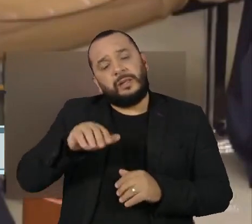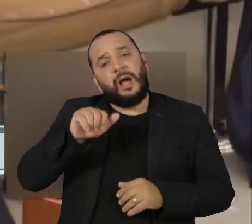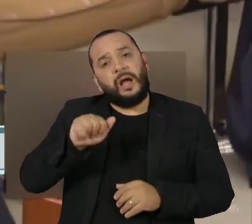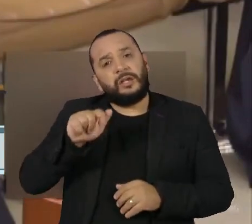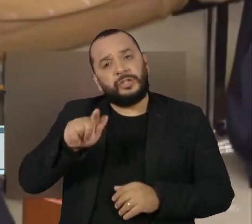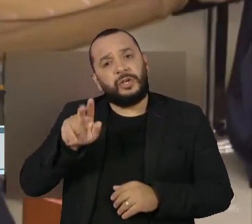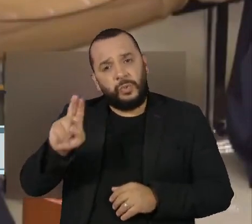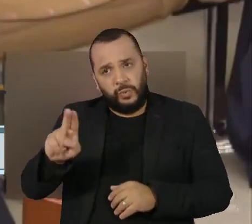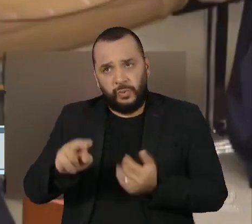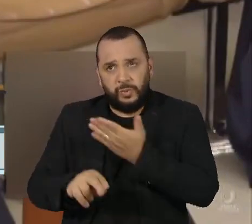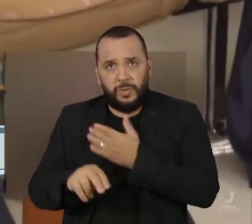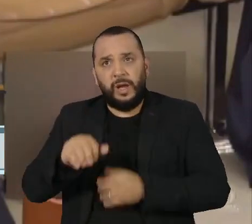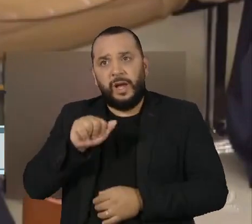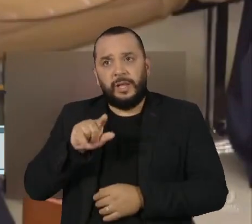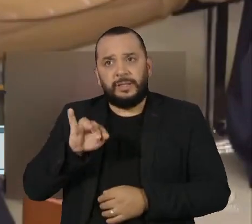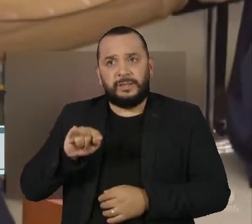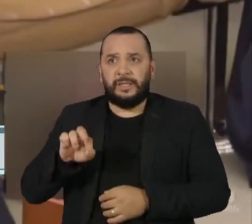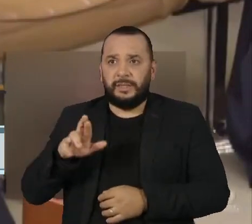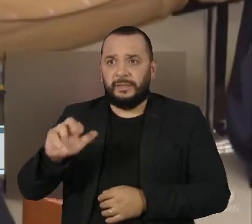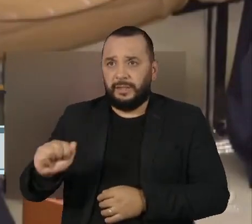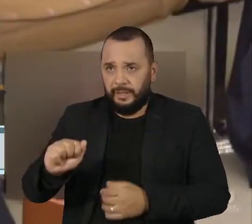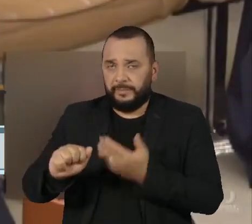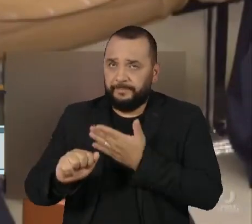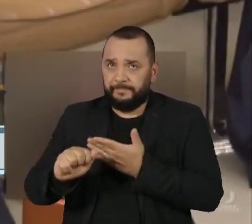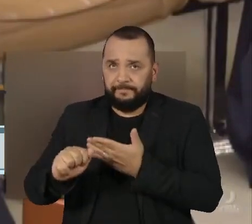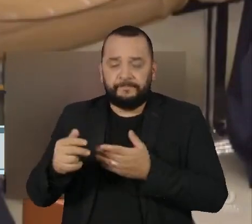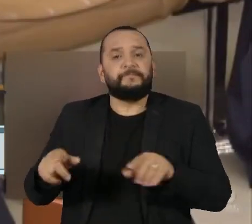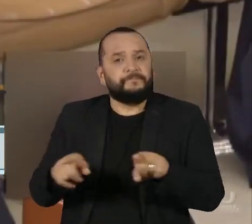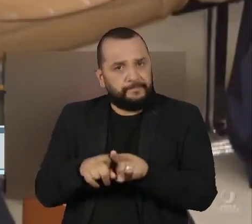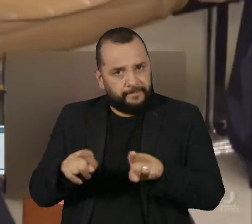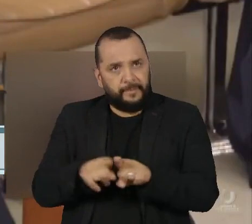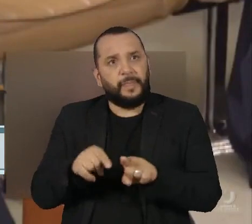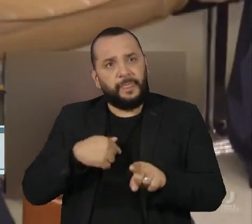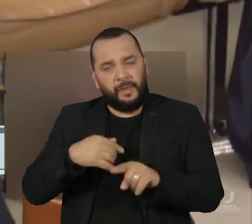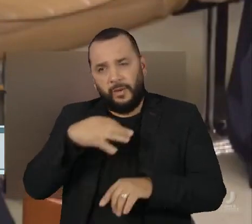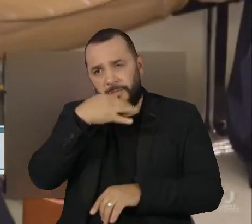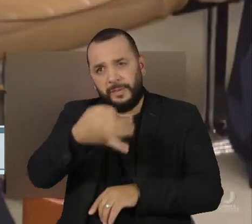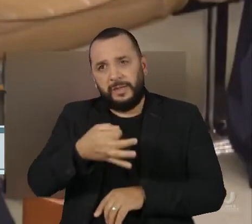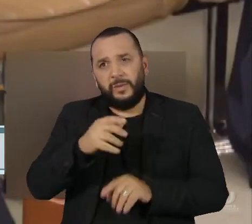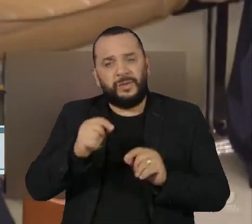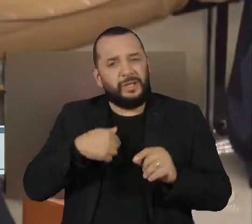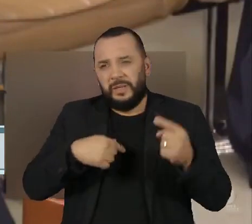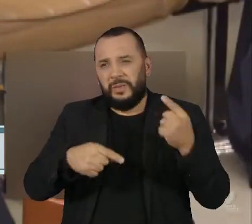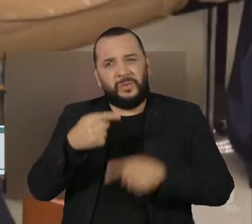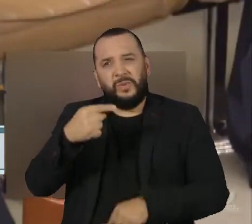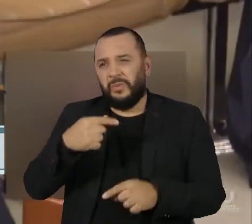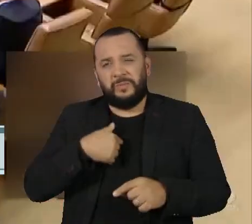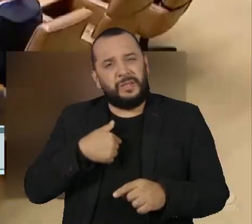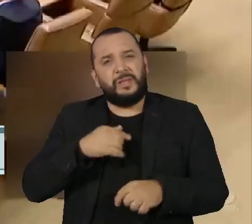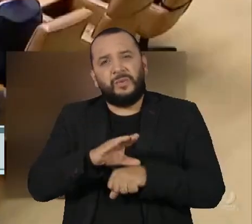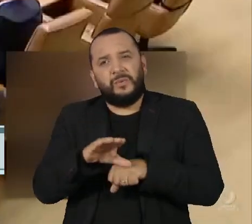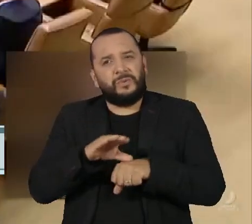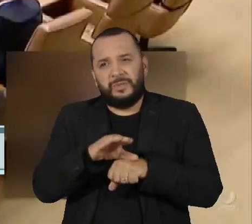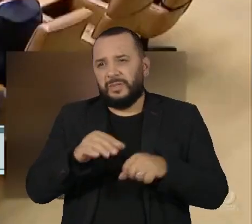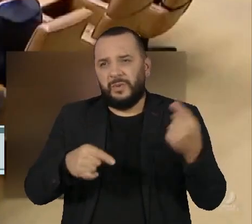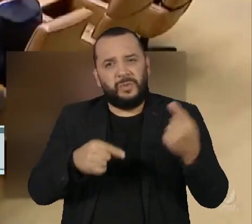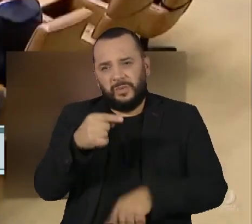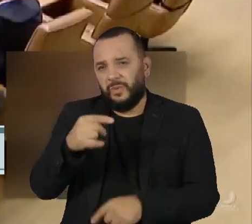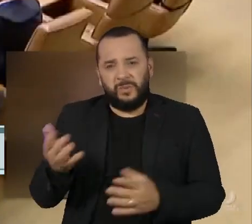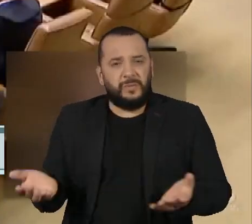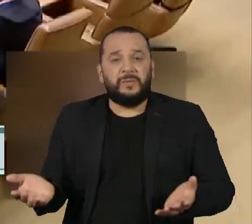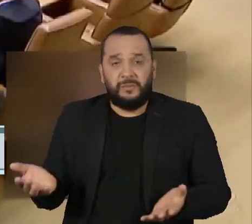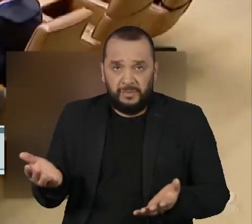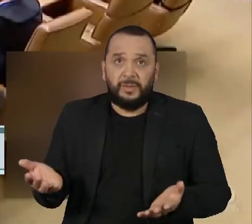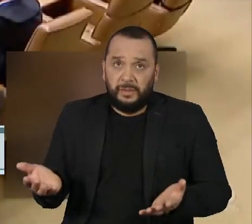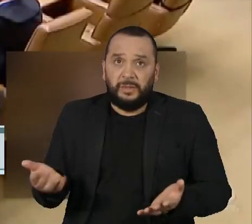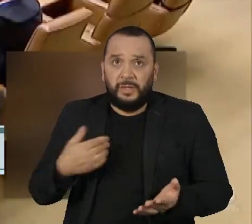Geral da União Alessandra Lopes da Silva Pereira também deram parecer pela inconstitucionalidade o Supremo Tribunal Federal